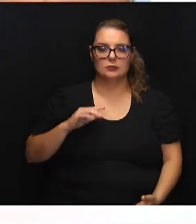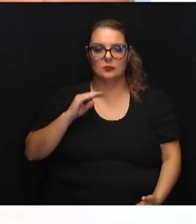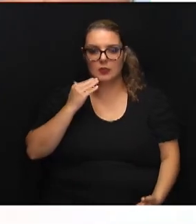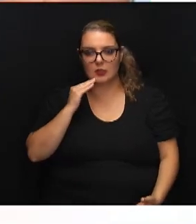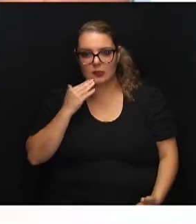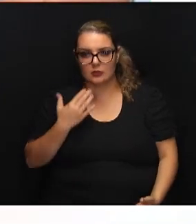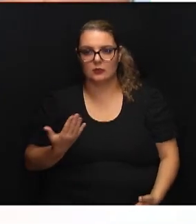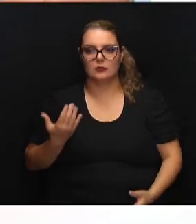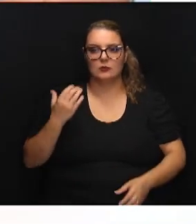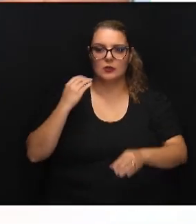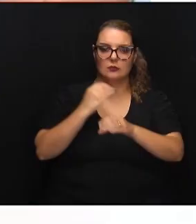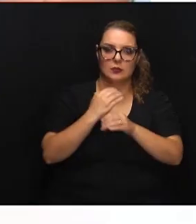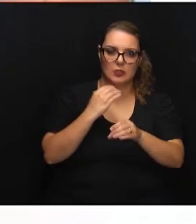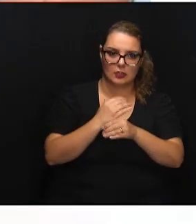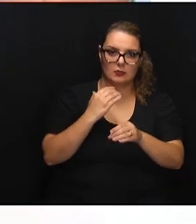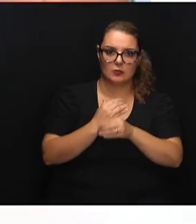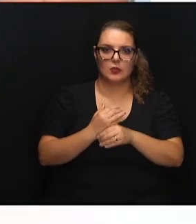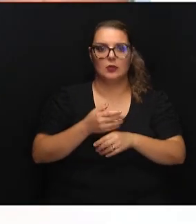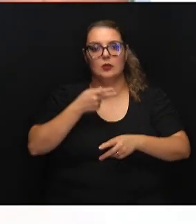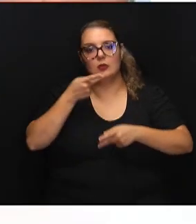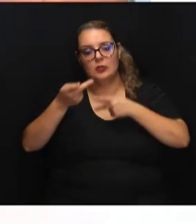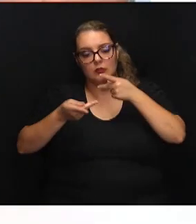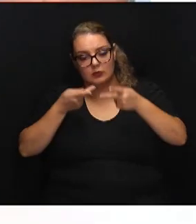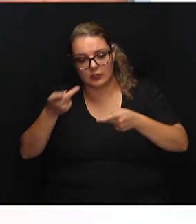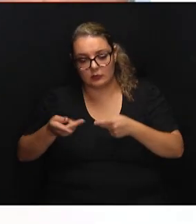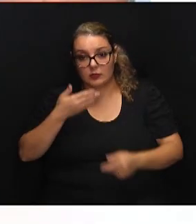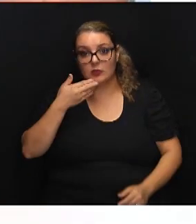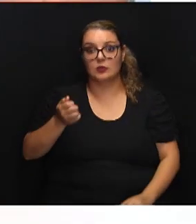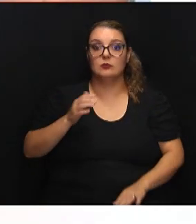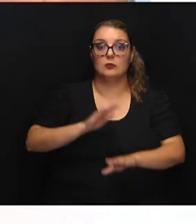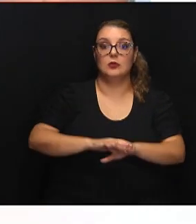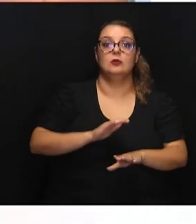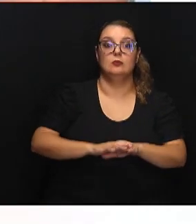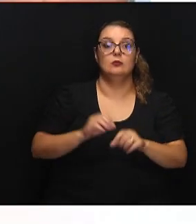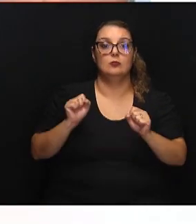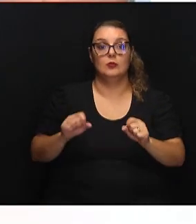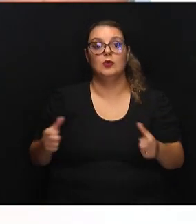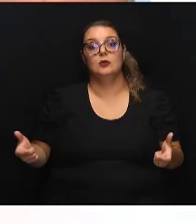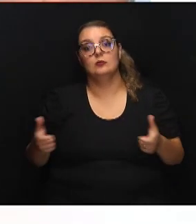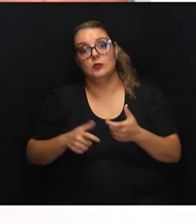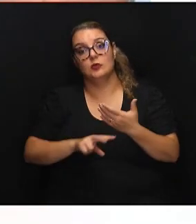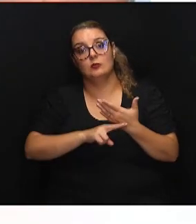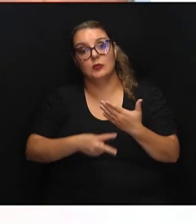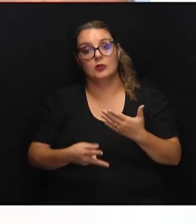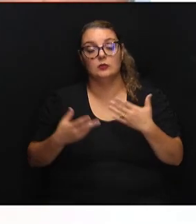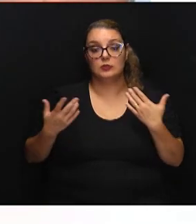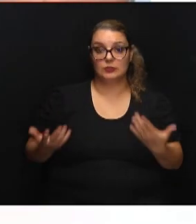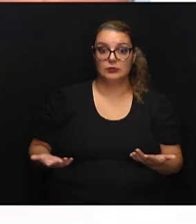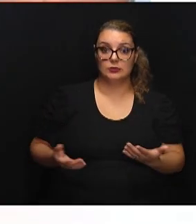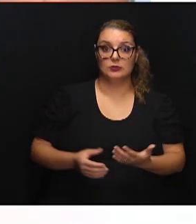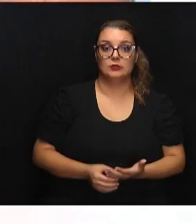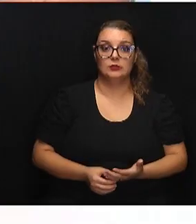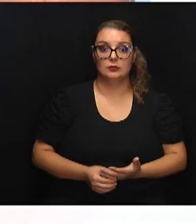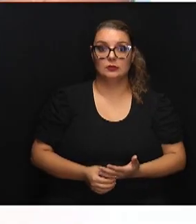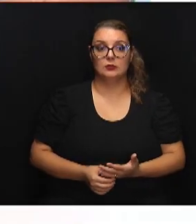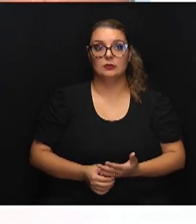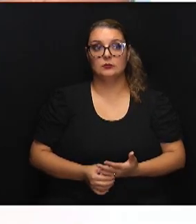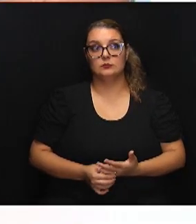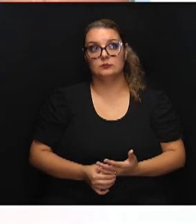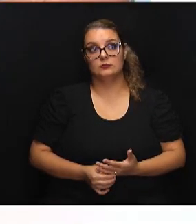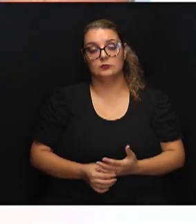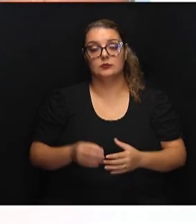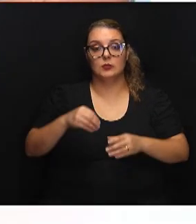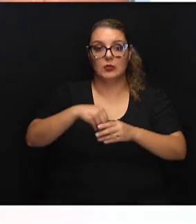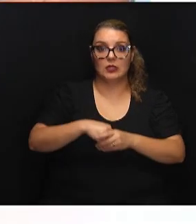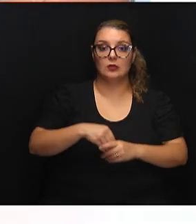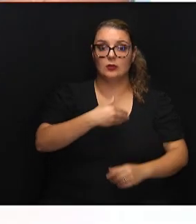comunicação, comunicar melhor as medidas pode reduzir o impacto. Então, eu diria que do lado interno, o governo